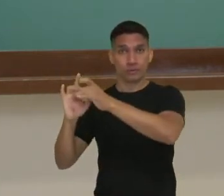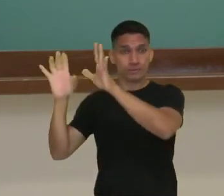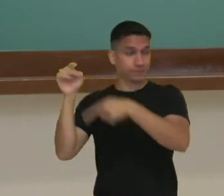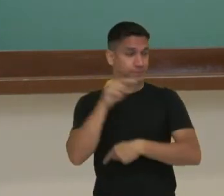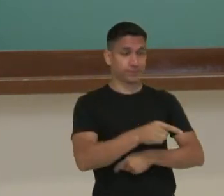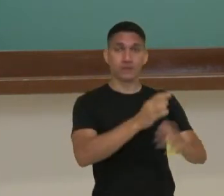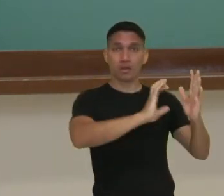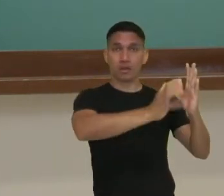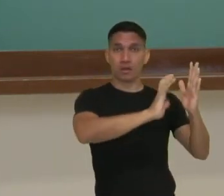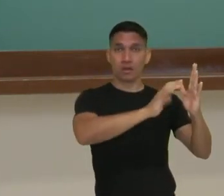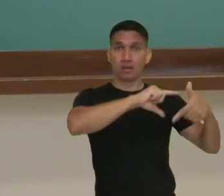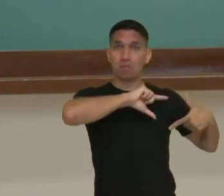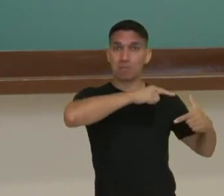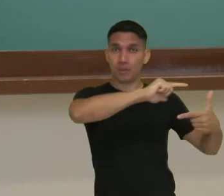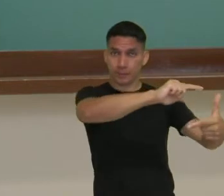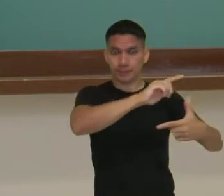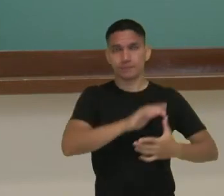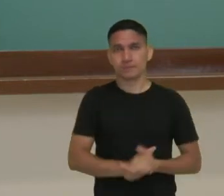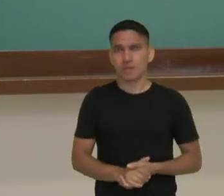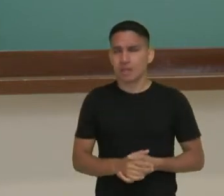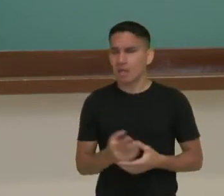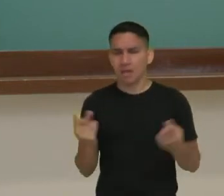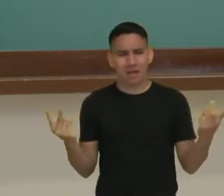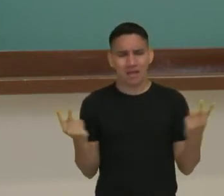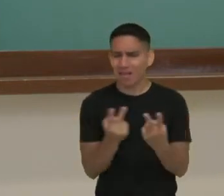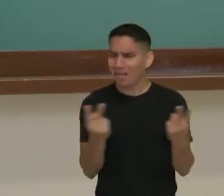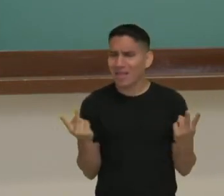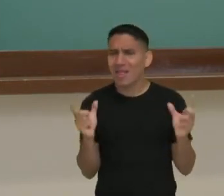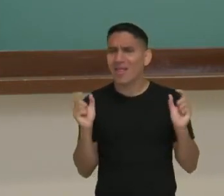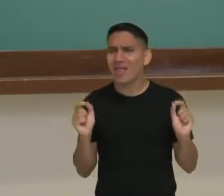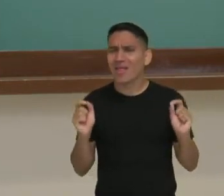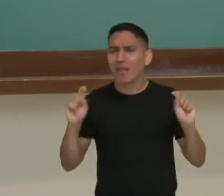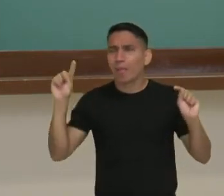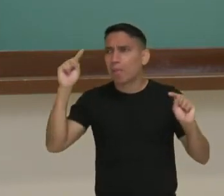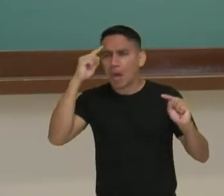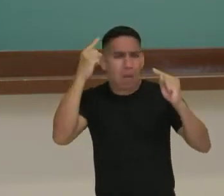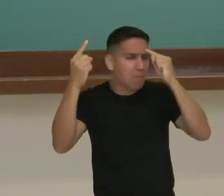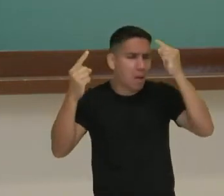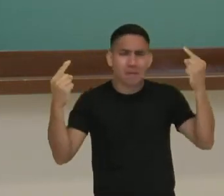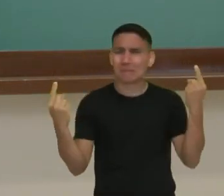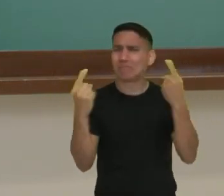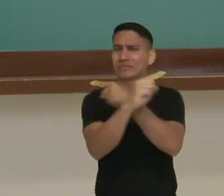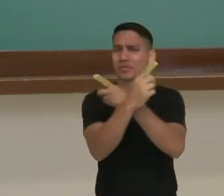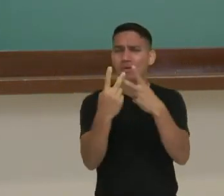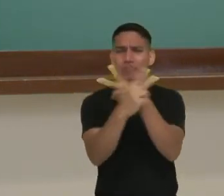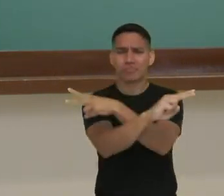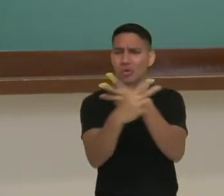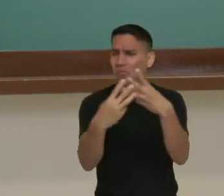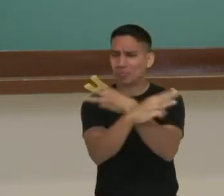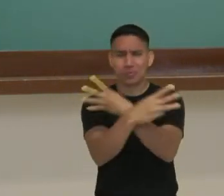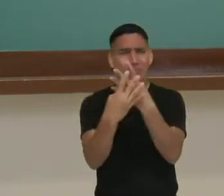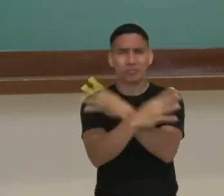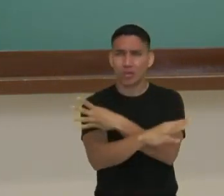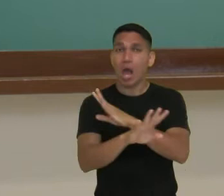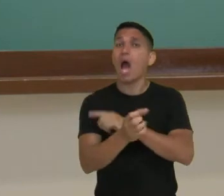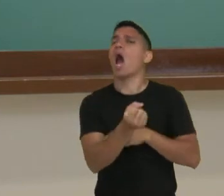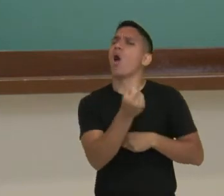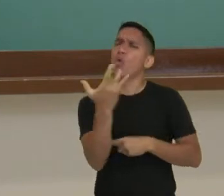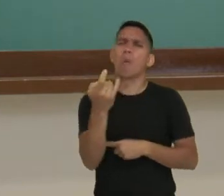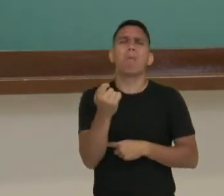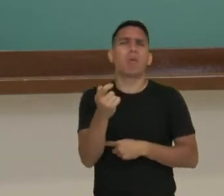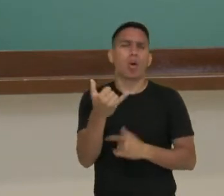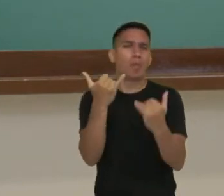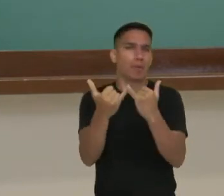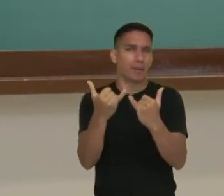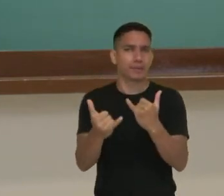e o Partido Conservador, com ideias diferentes, também com algumas ideias que eram bem parecidas, eles